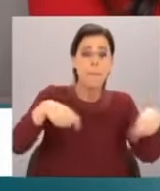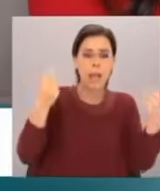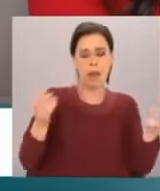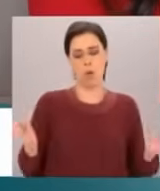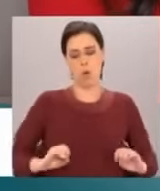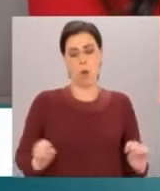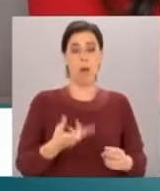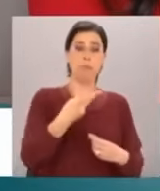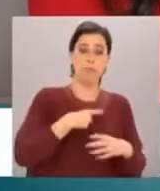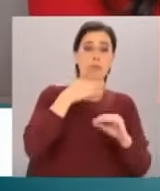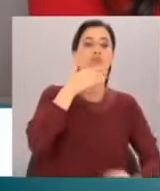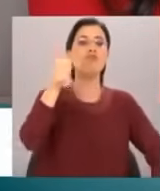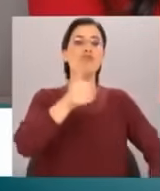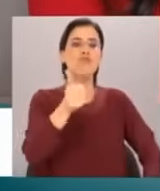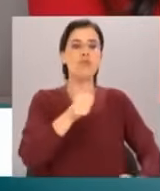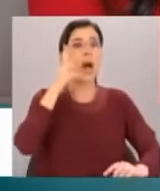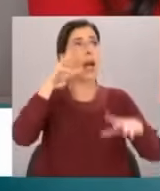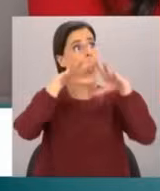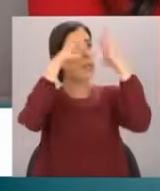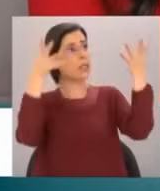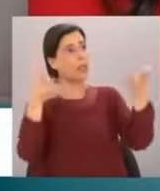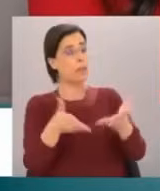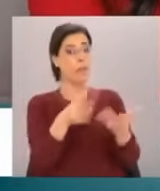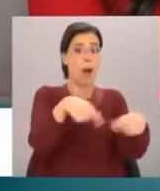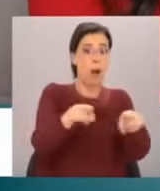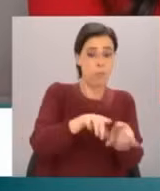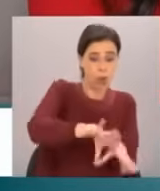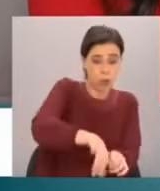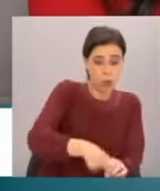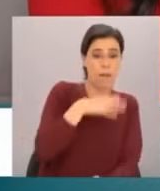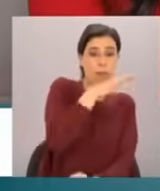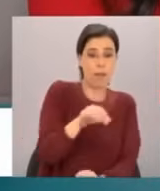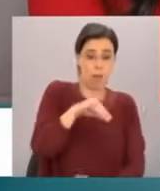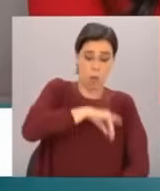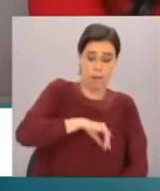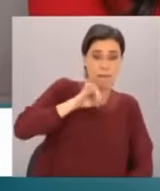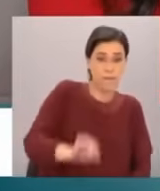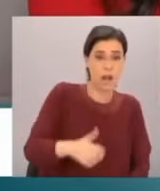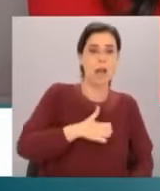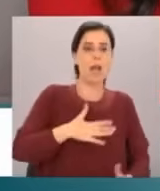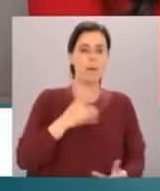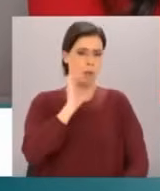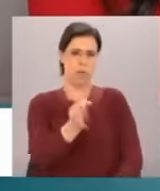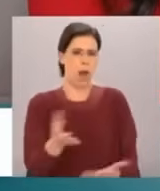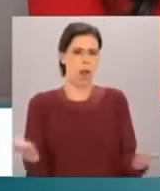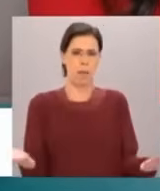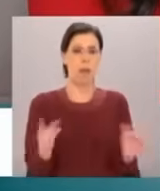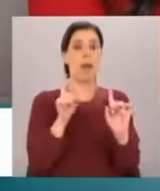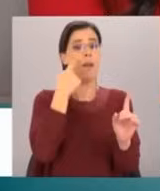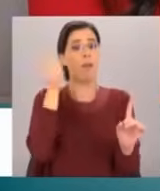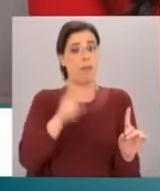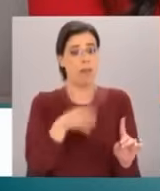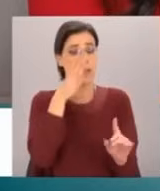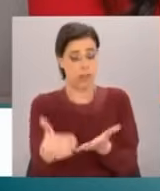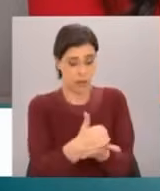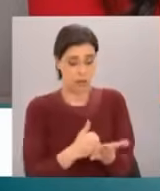não a ter uma conversa muito bonita sobre aquecimento global se sente valer a destruir as famílias o seu rendimento e as empresas não vale a pena e por isso que eu